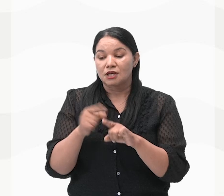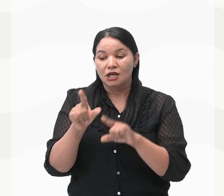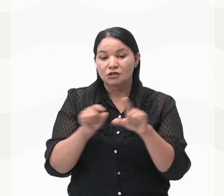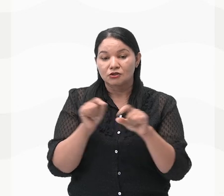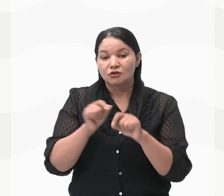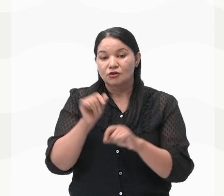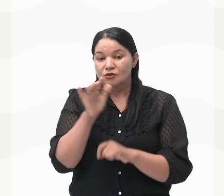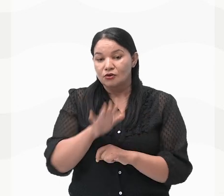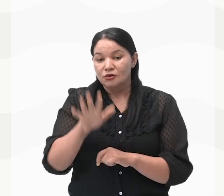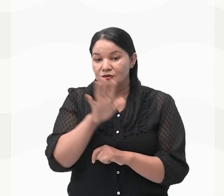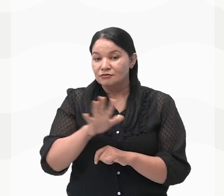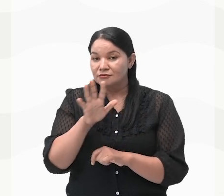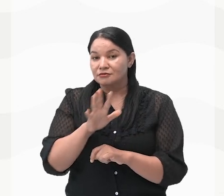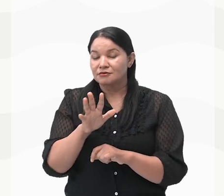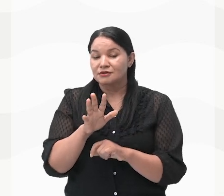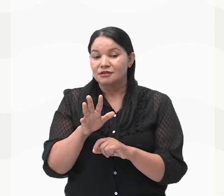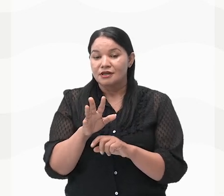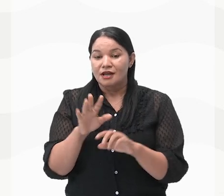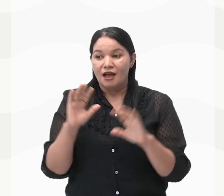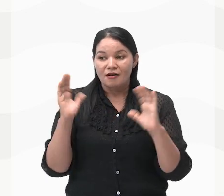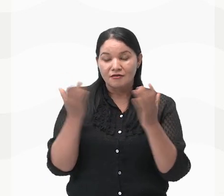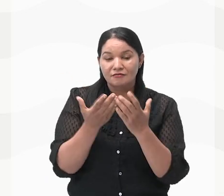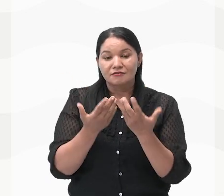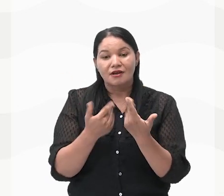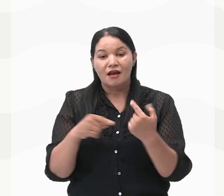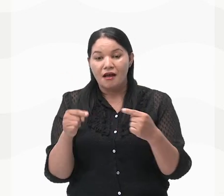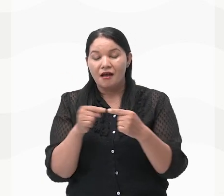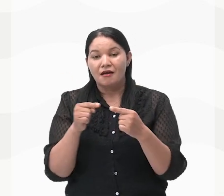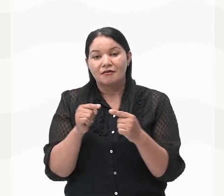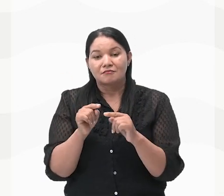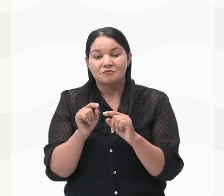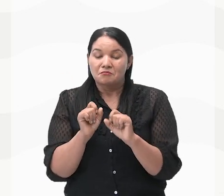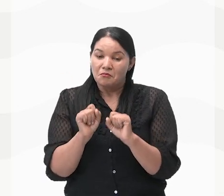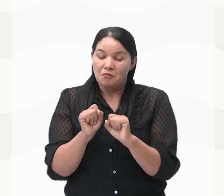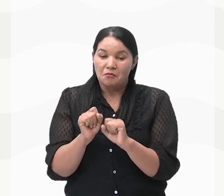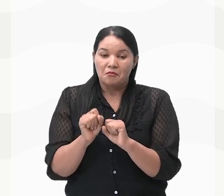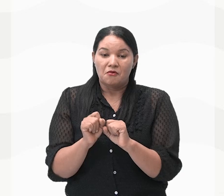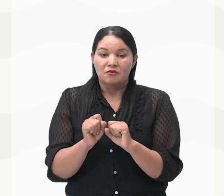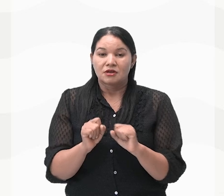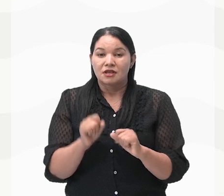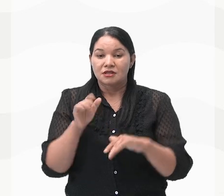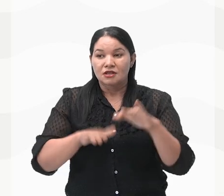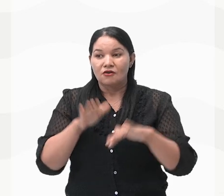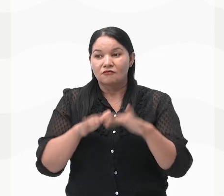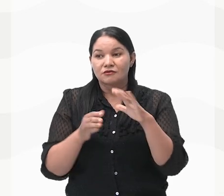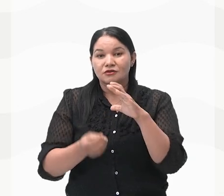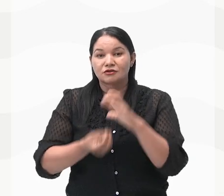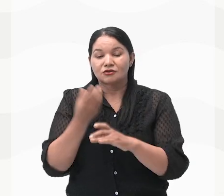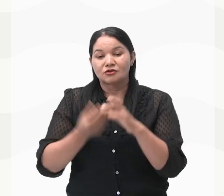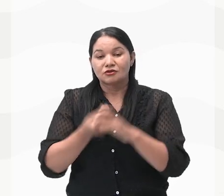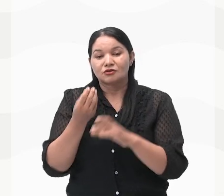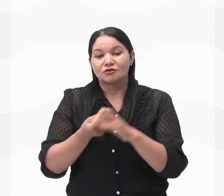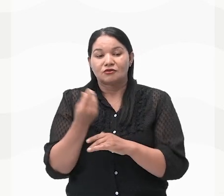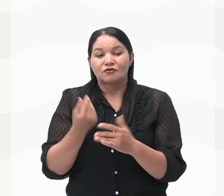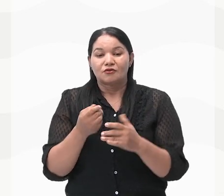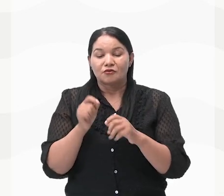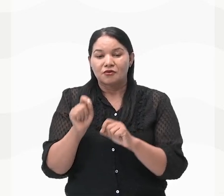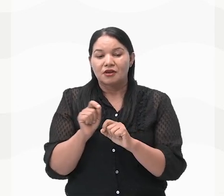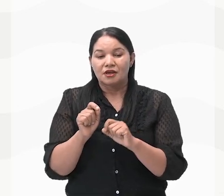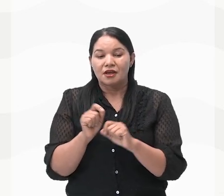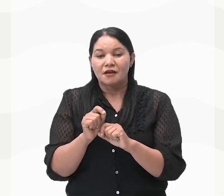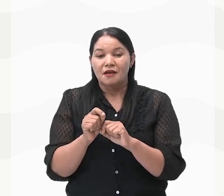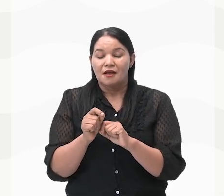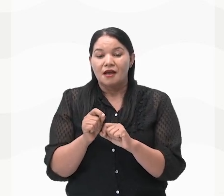feita para criar uma narrativa convincente e enganar o público. Esse